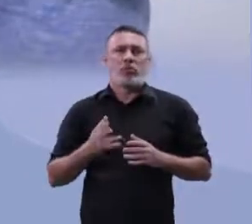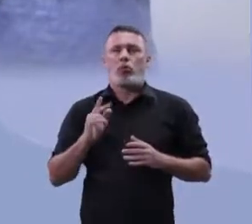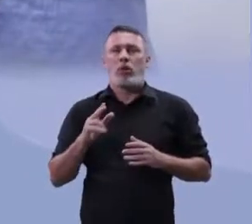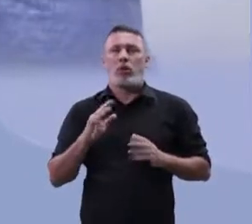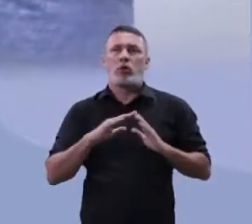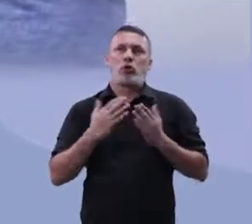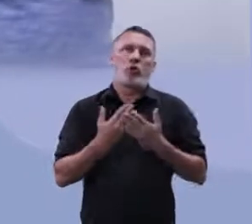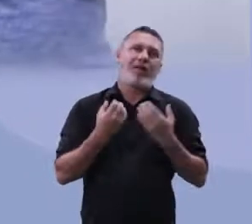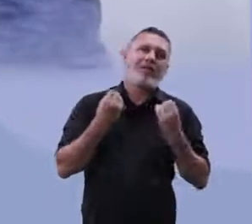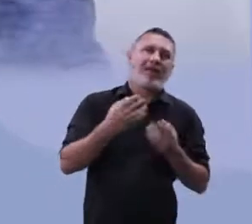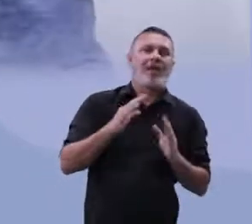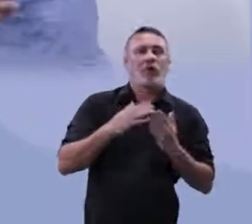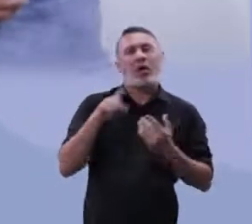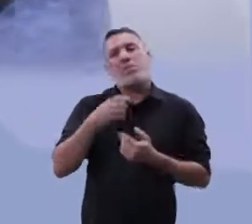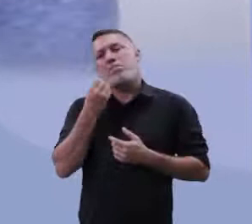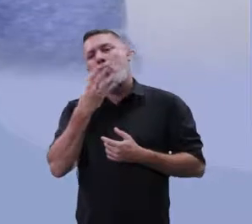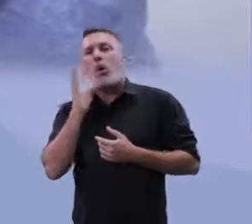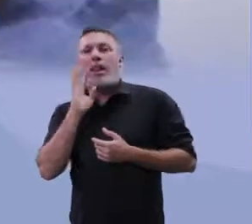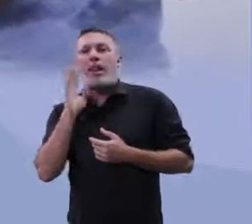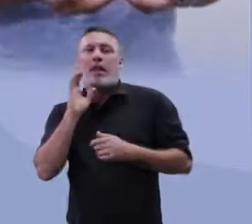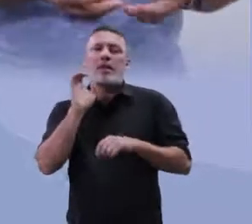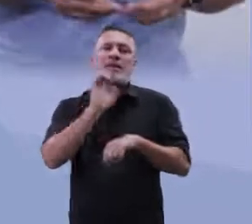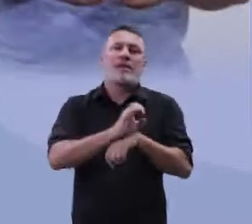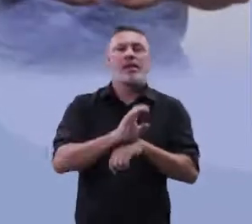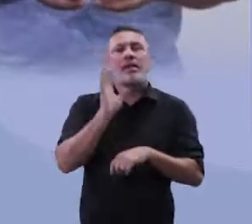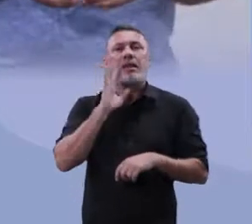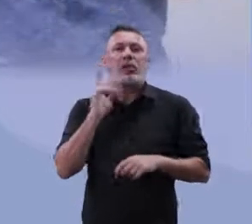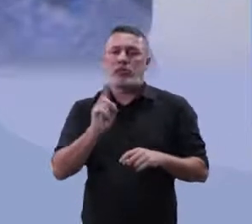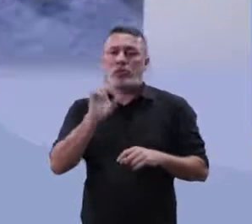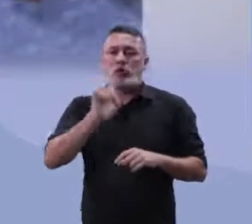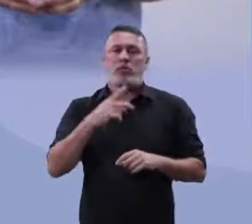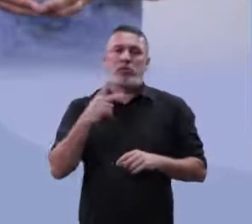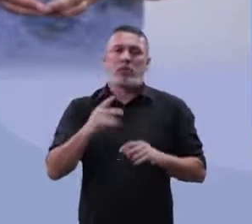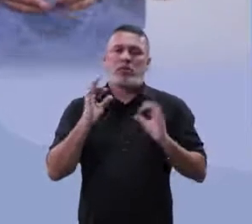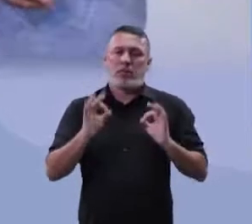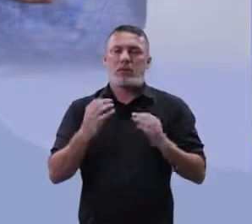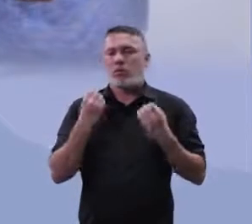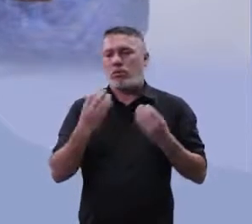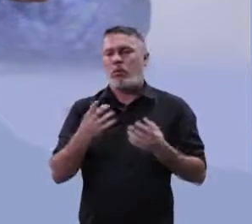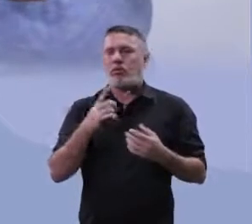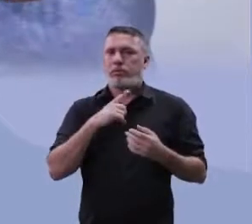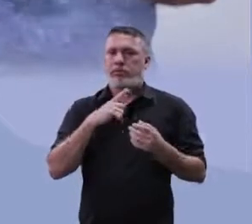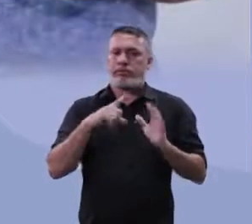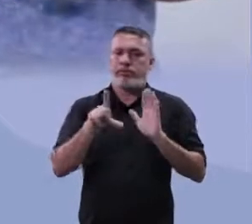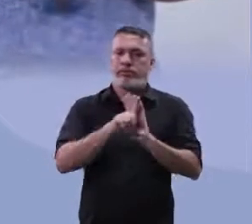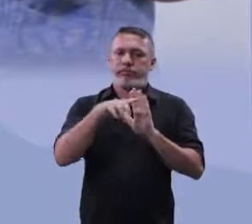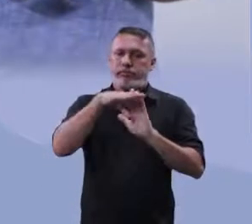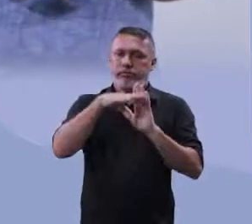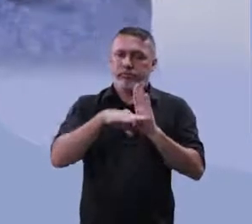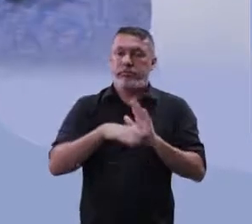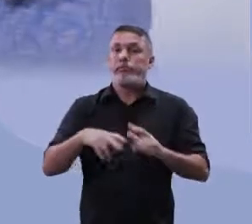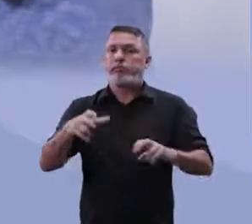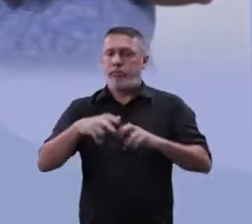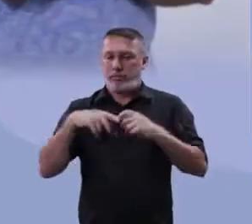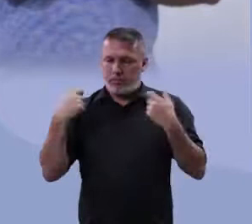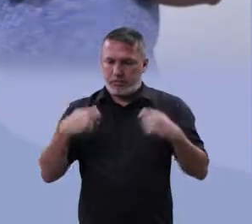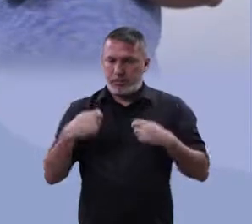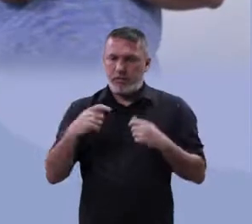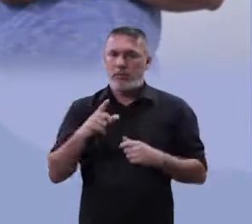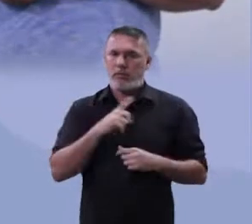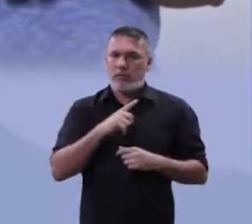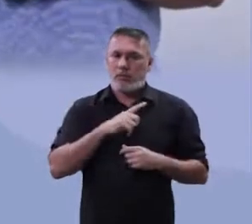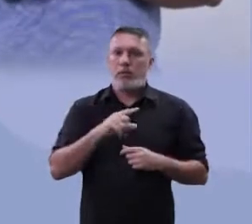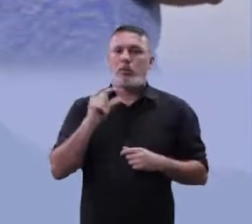direito. Não é que a escola está sendo bonzinha, não é que o Estado está sendo bonzinho, não. É um direito, né, apregoado por uma lei, então